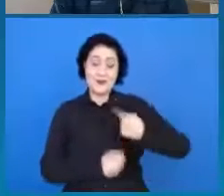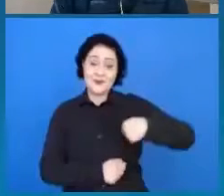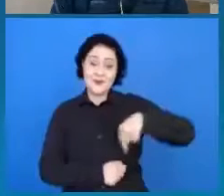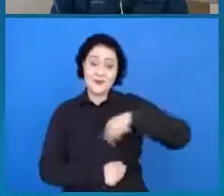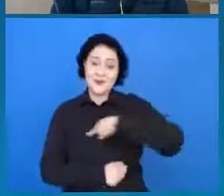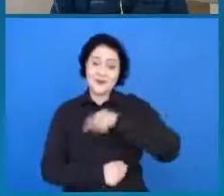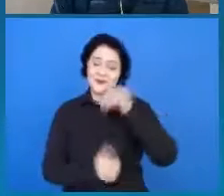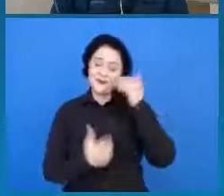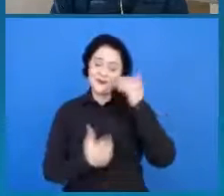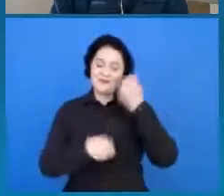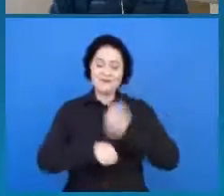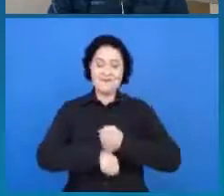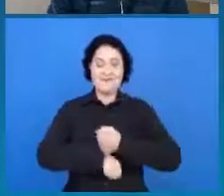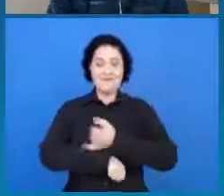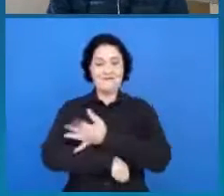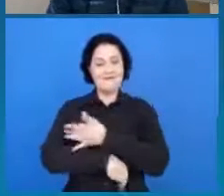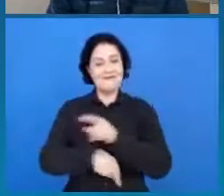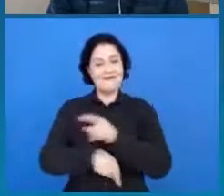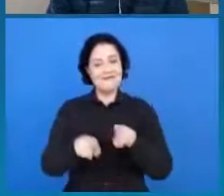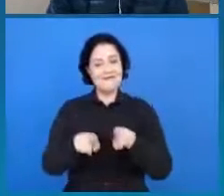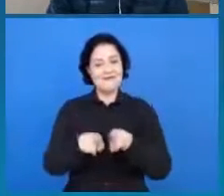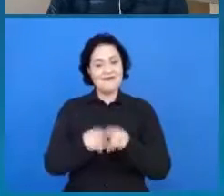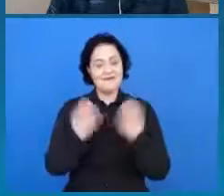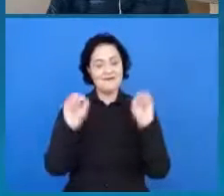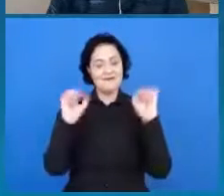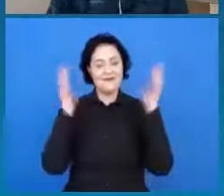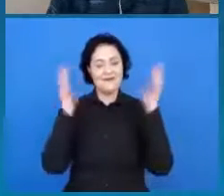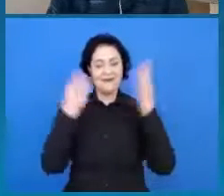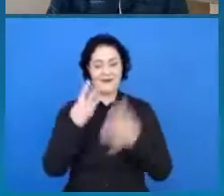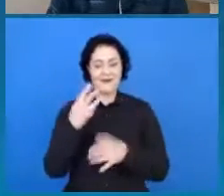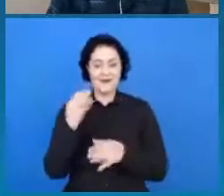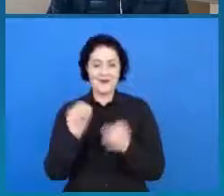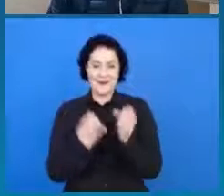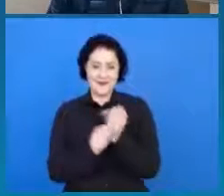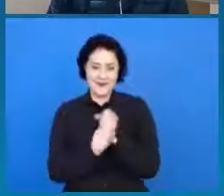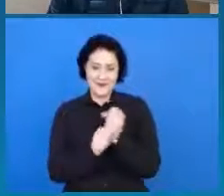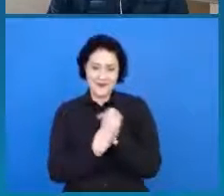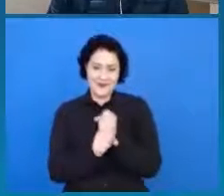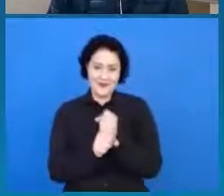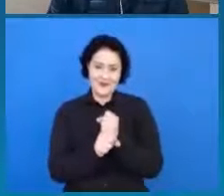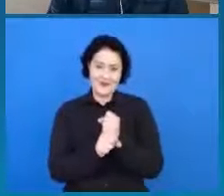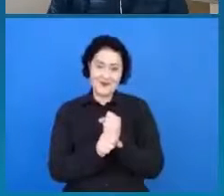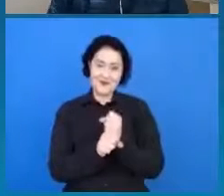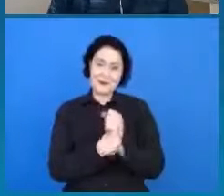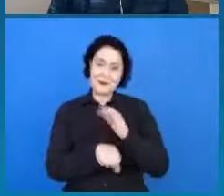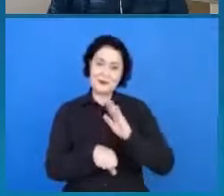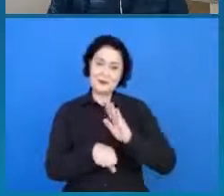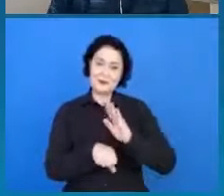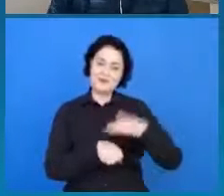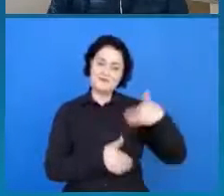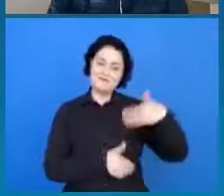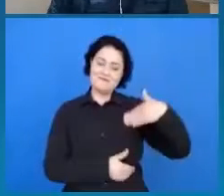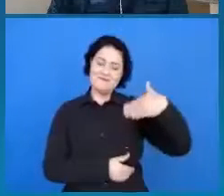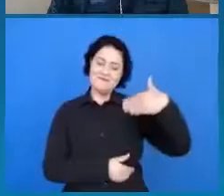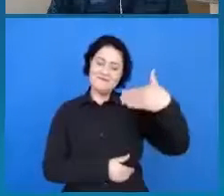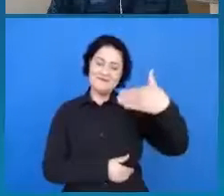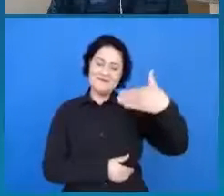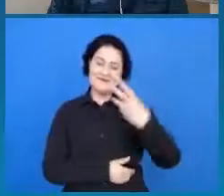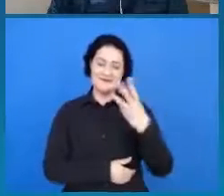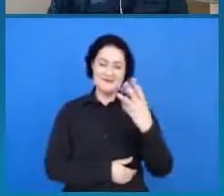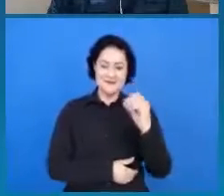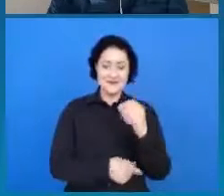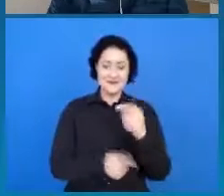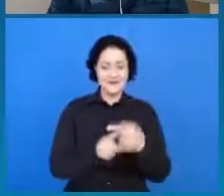muito emocionado por Celebrar esses 30 anos que venham outros 30 pela